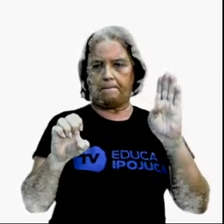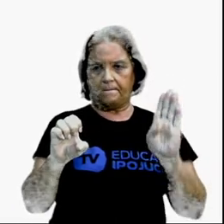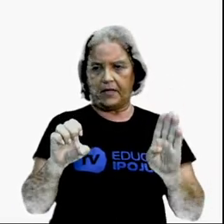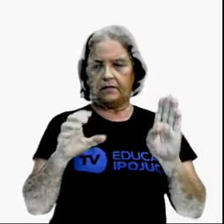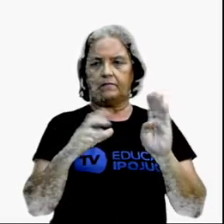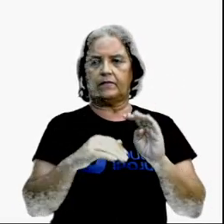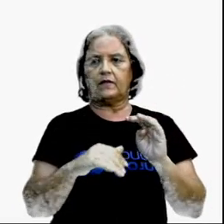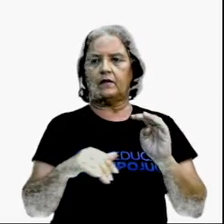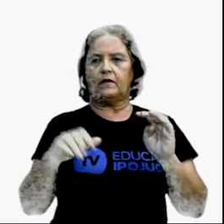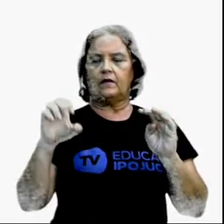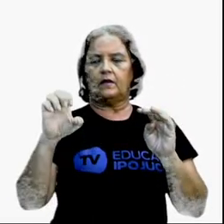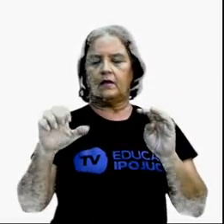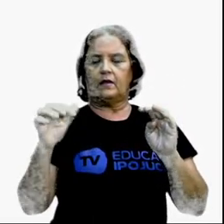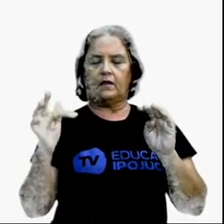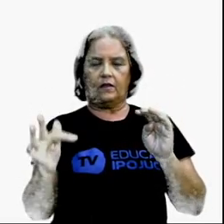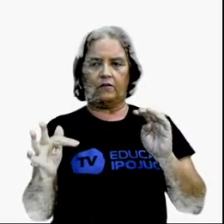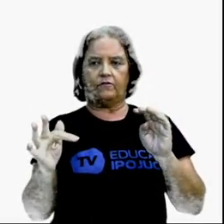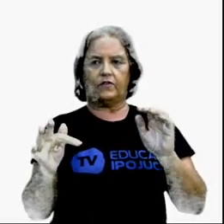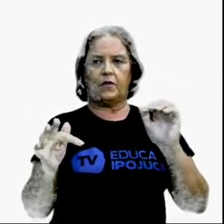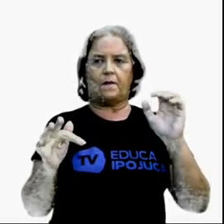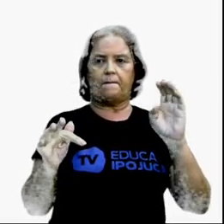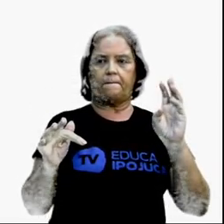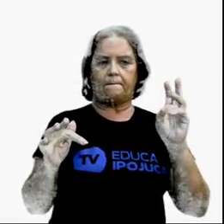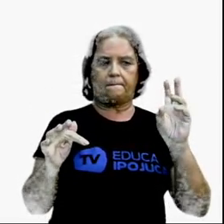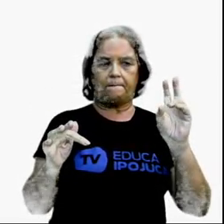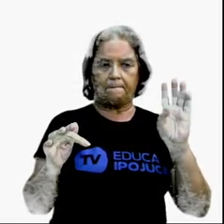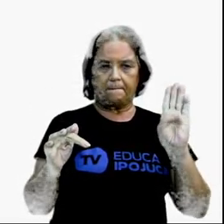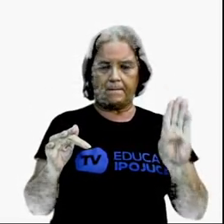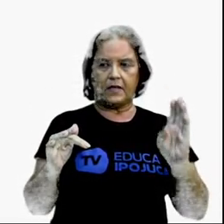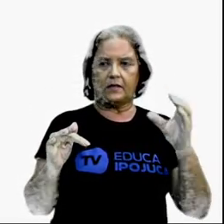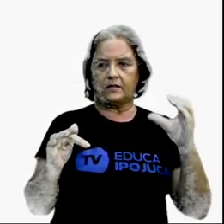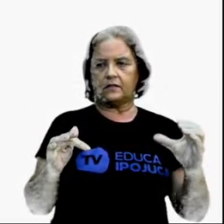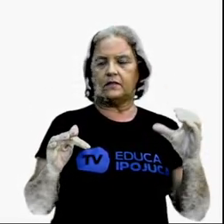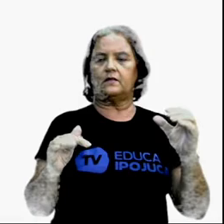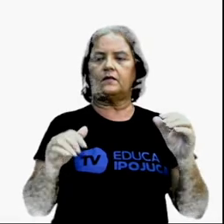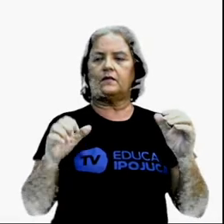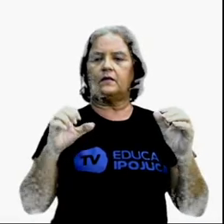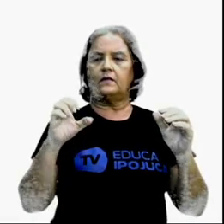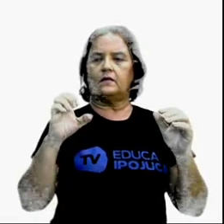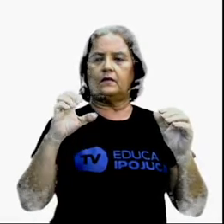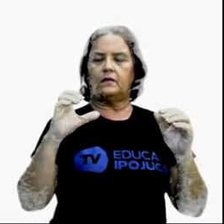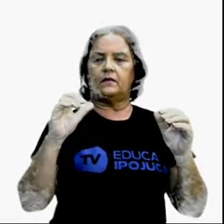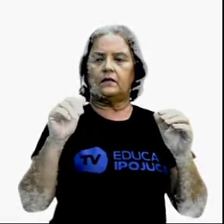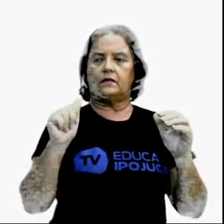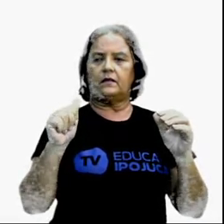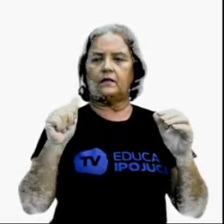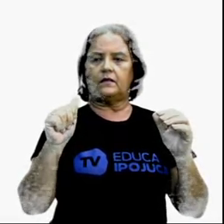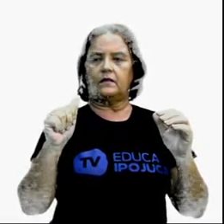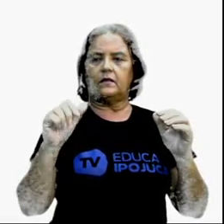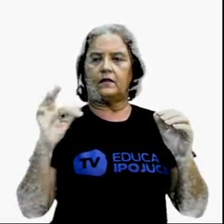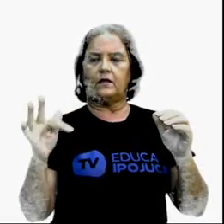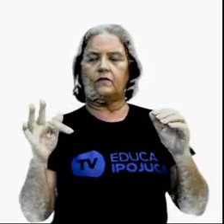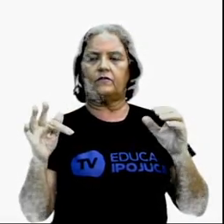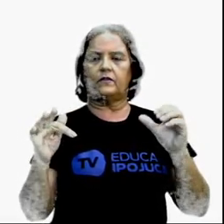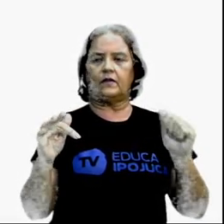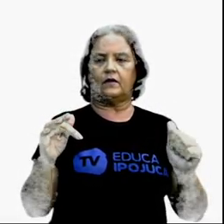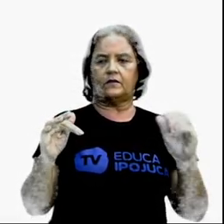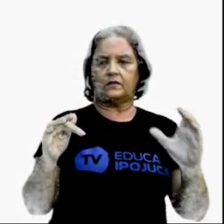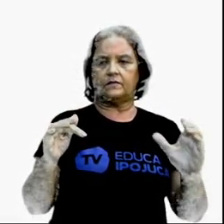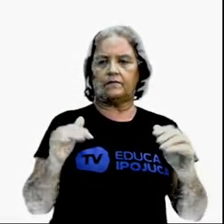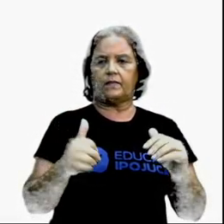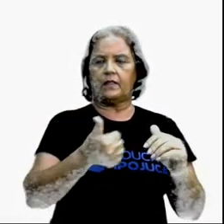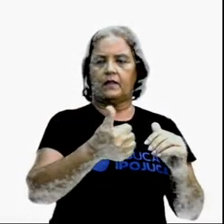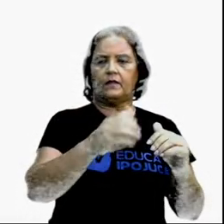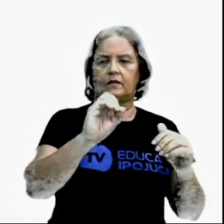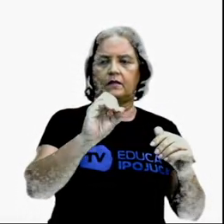lado EF está para BC e DF para C. Assim, 10 para 5, 10, 14 para